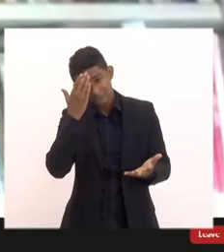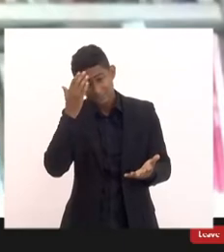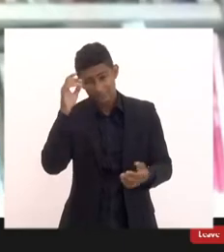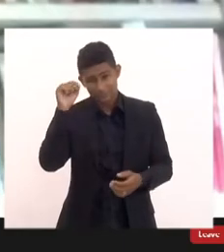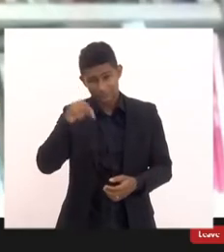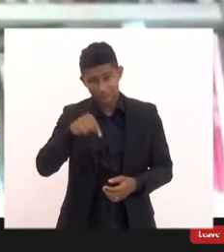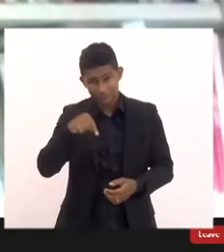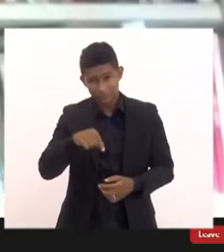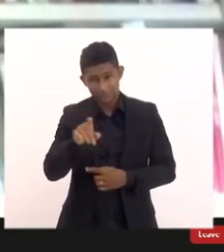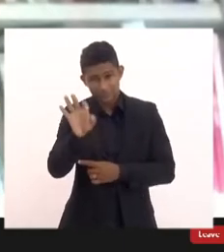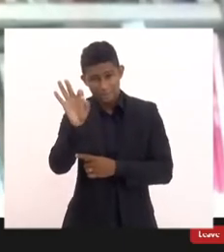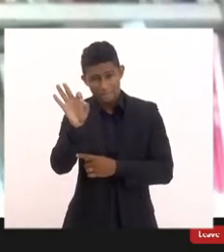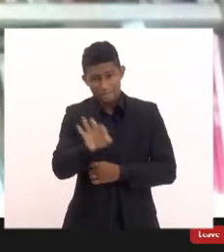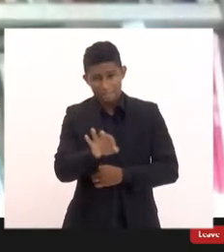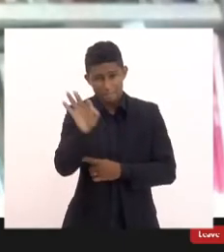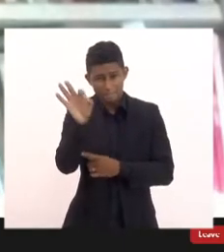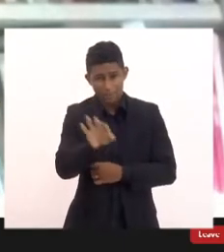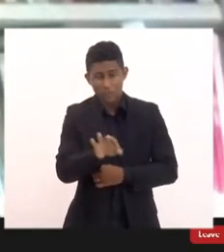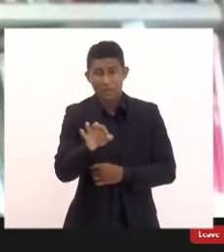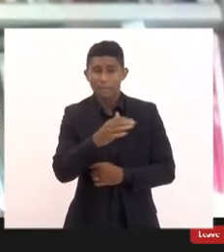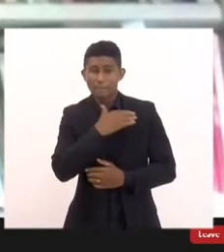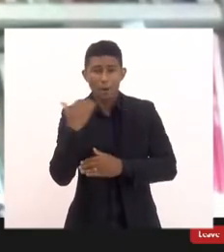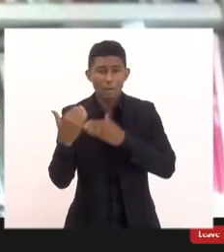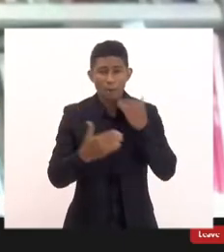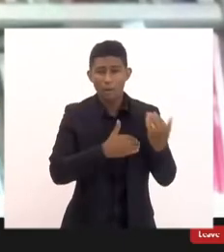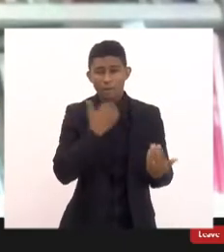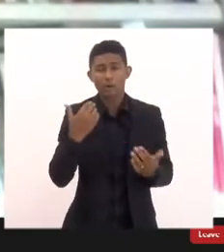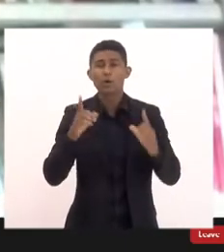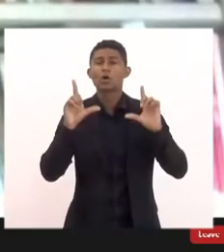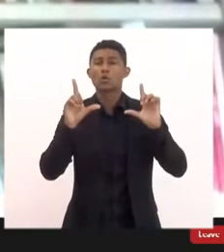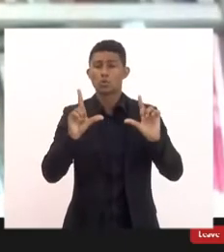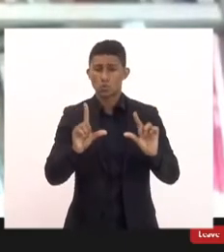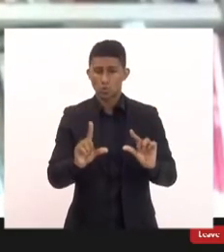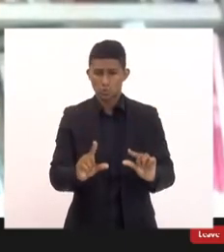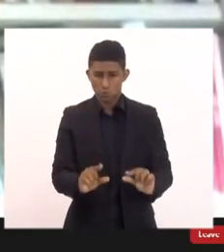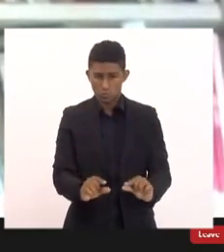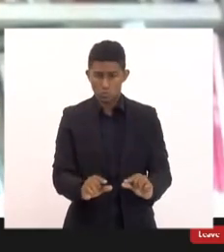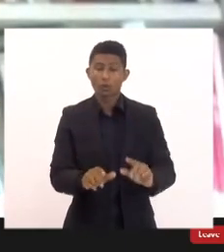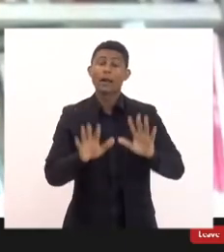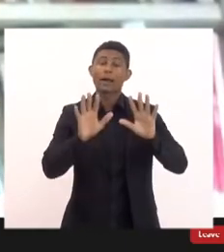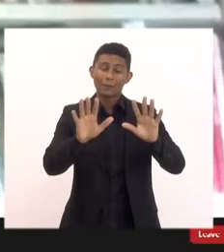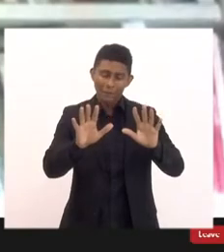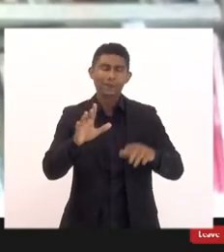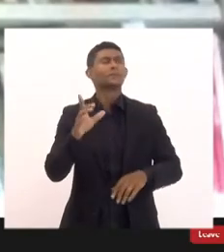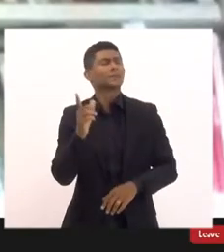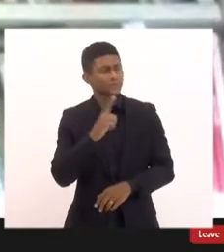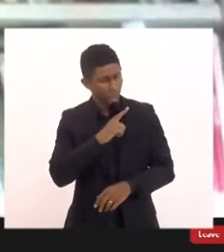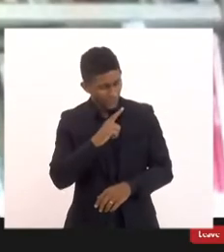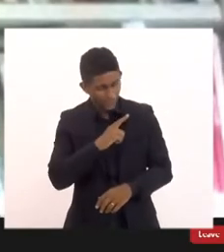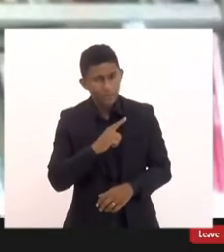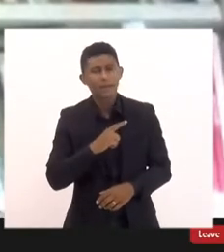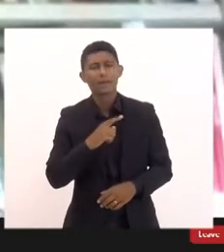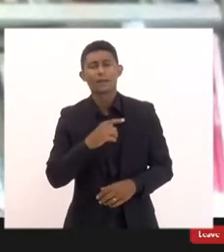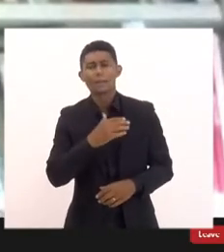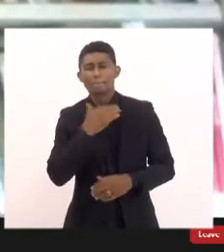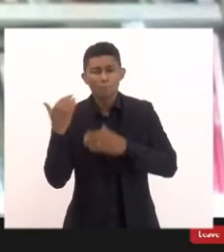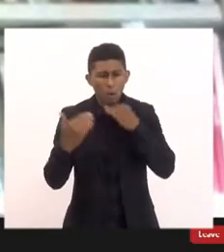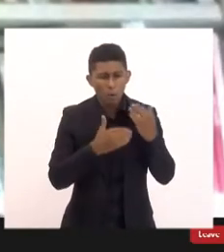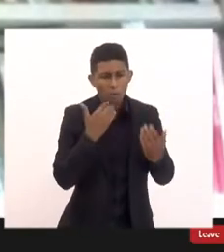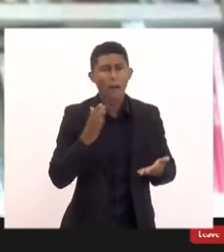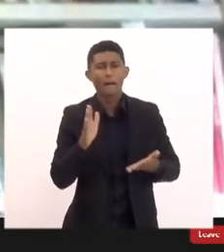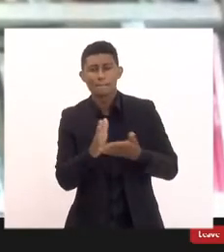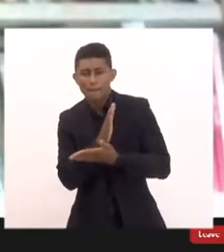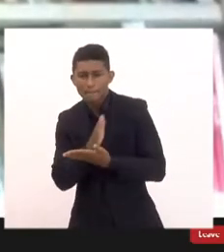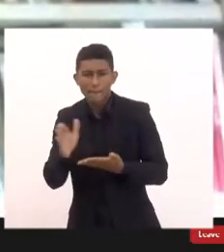percentual menor de óbitos, né? Mas nós temos óbitos também e nós temos óbitos